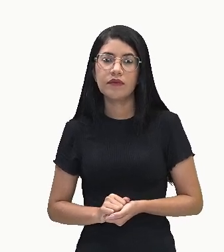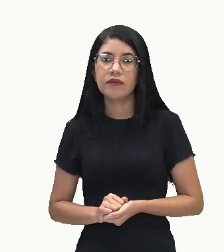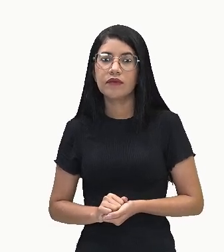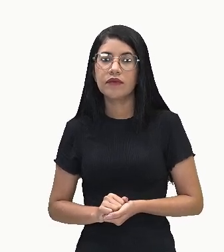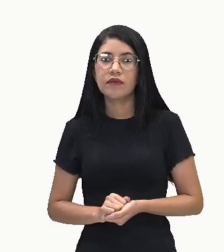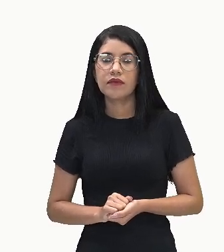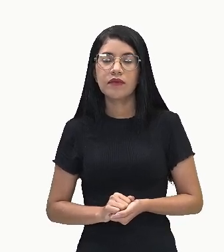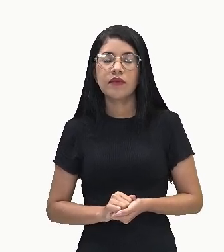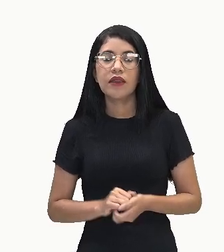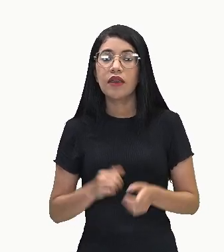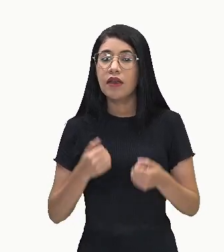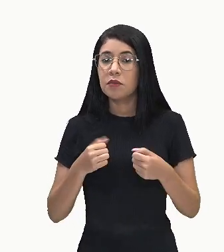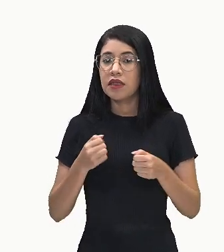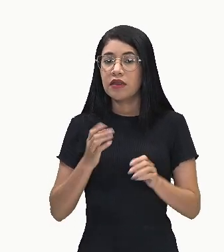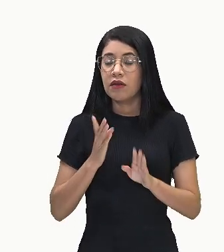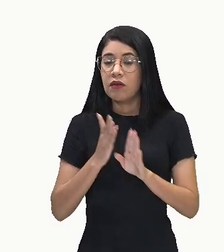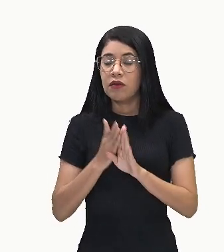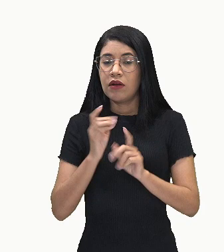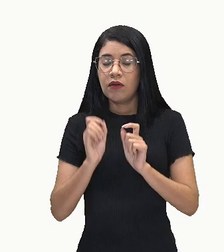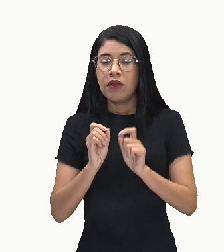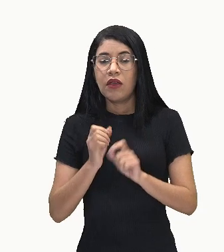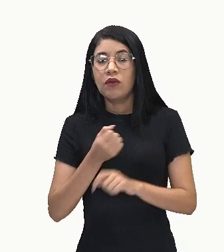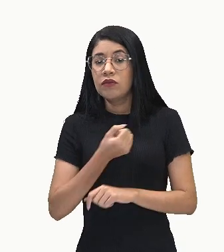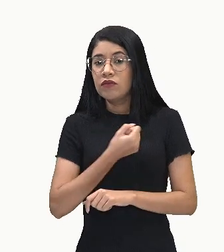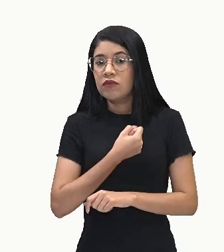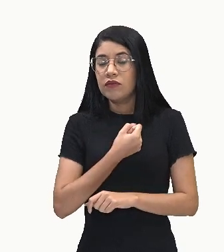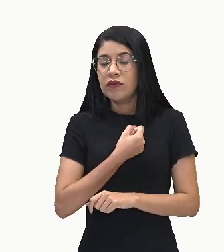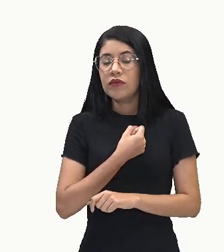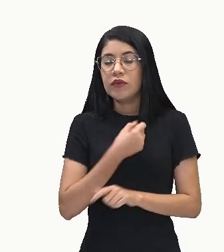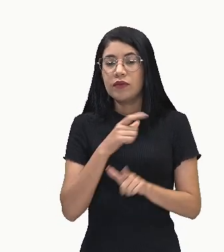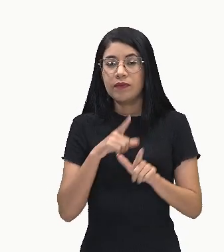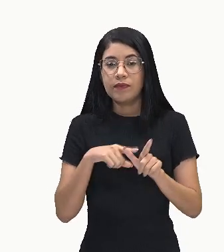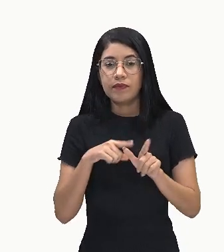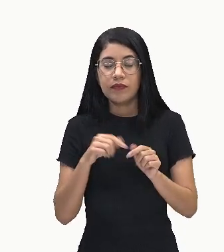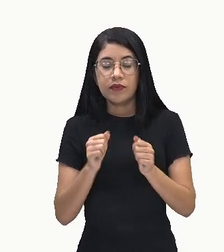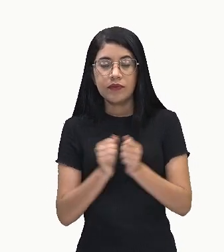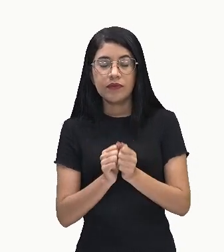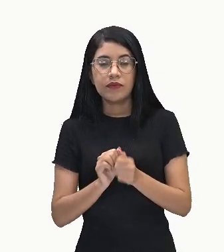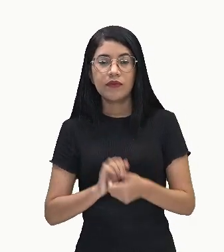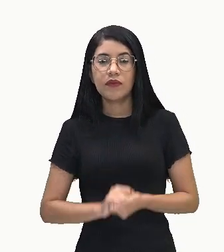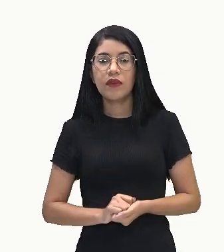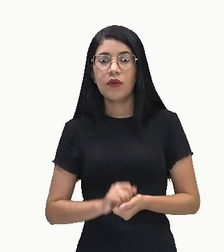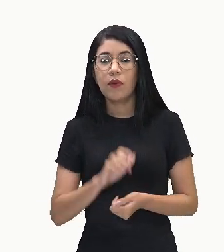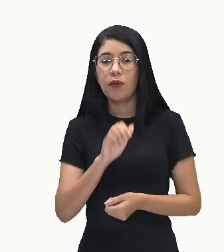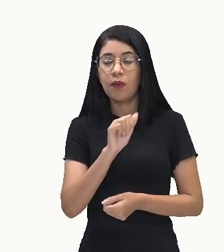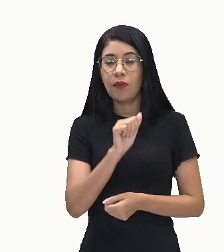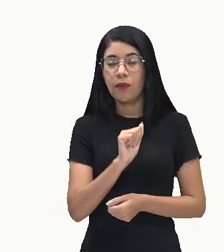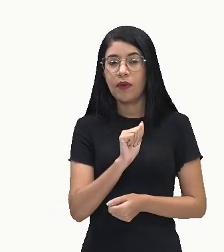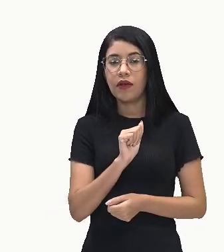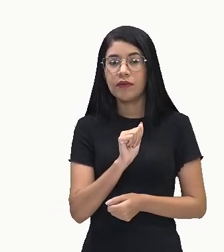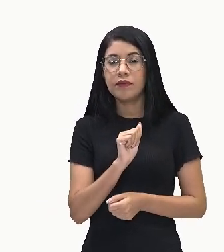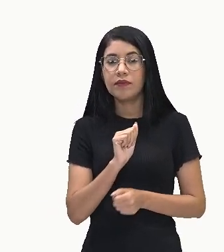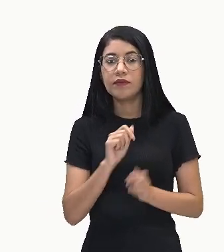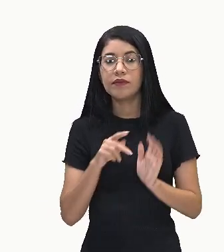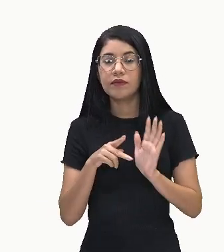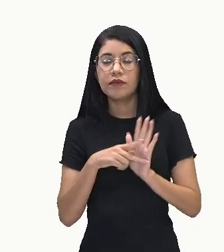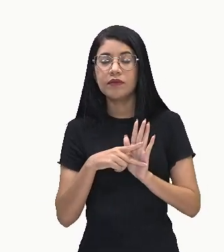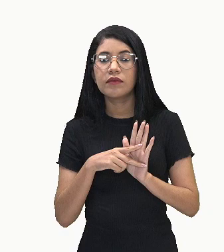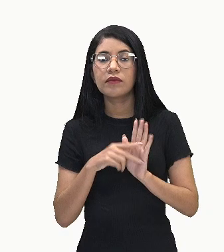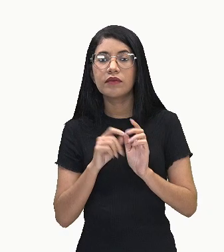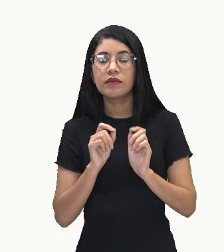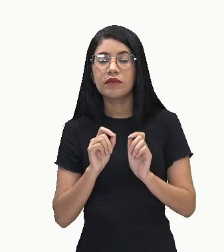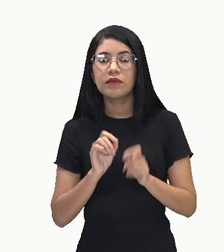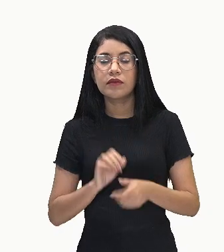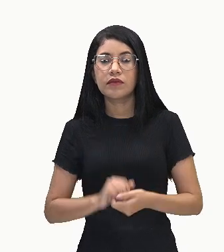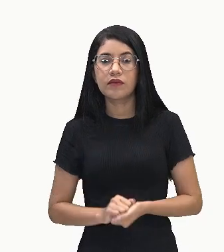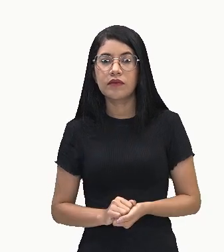aqui identificar os coeficientes numéricos. Então, o primeiro coeficiente numérico é o A. O A sempre